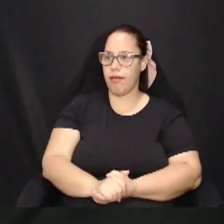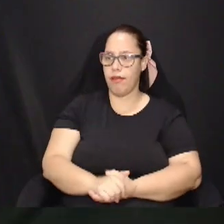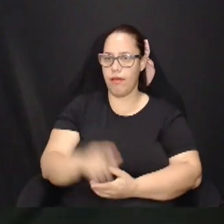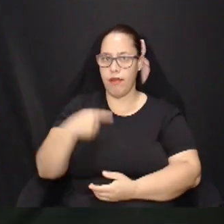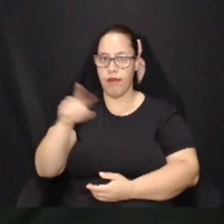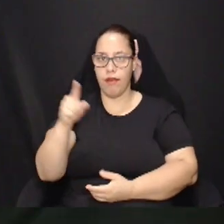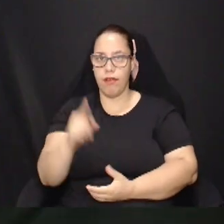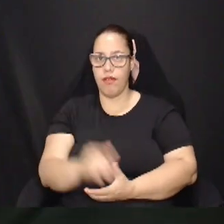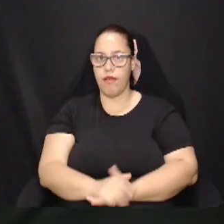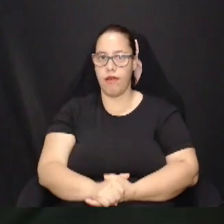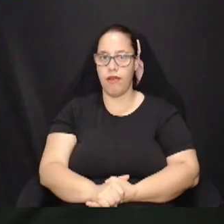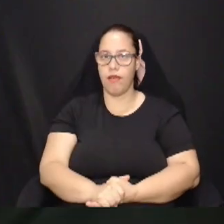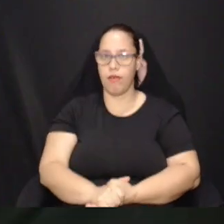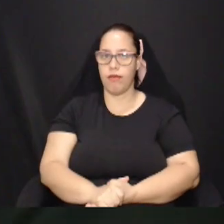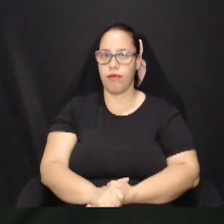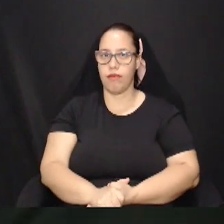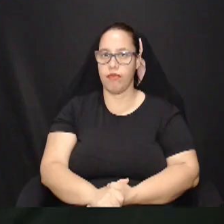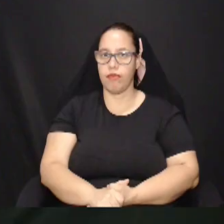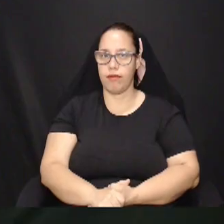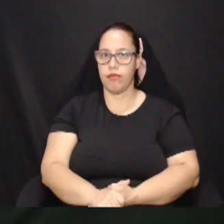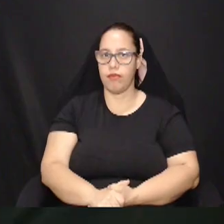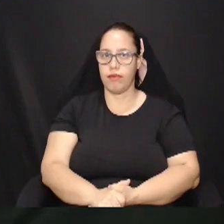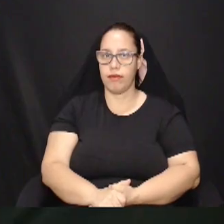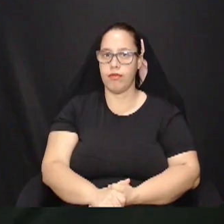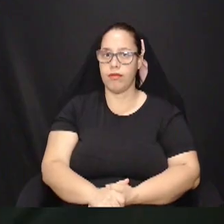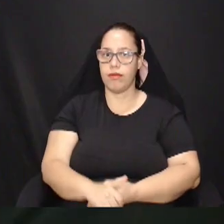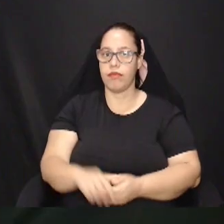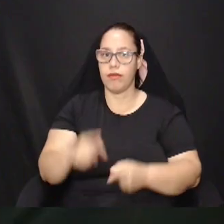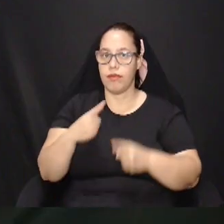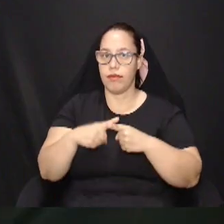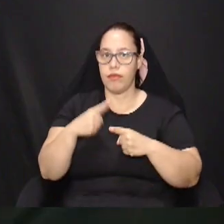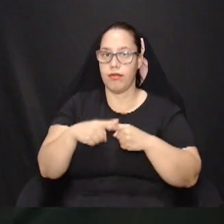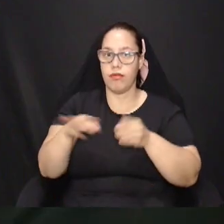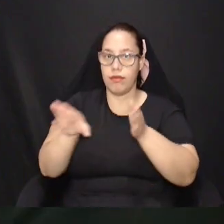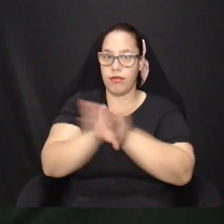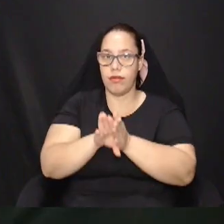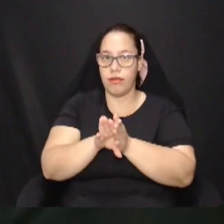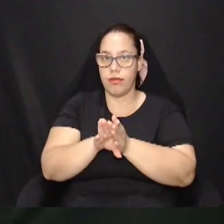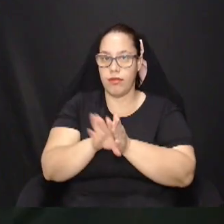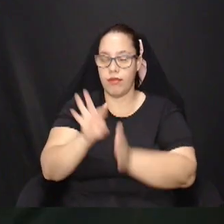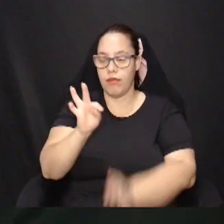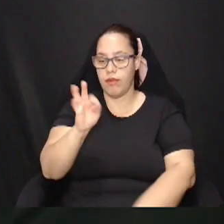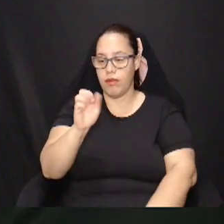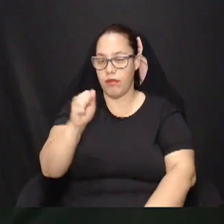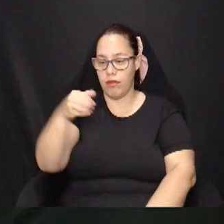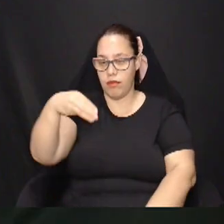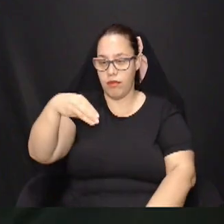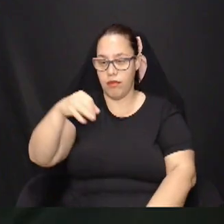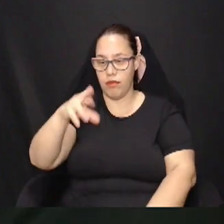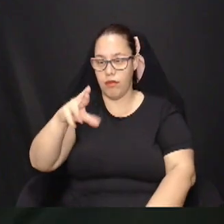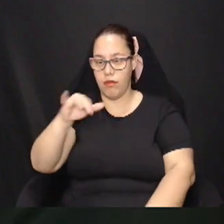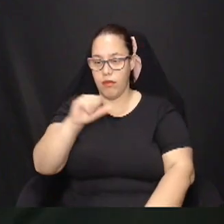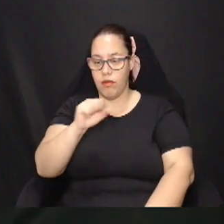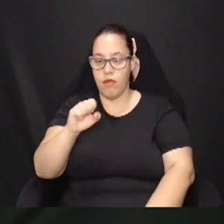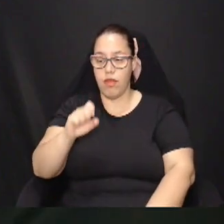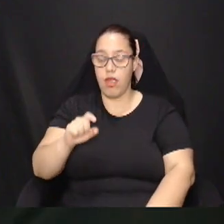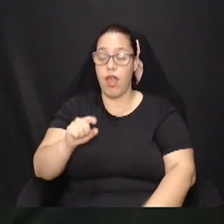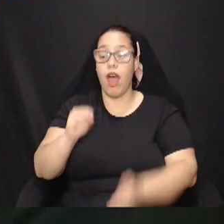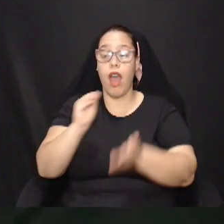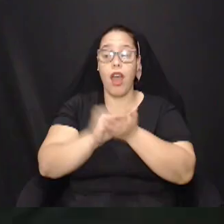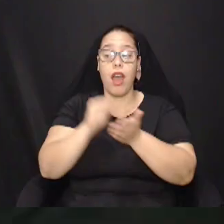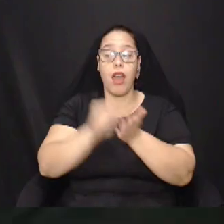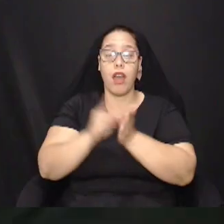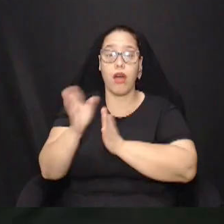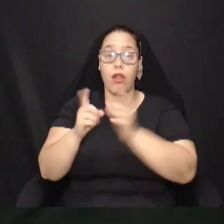a gente, por que eu estou dizendo isso? Porque eu quero chegar no ponto que a Tamires falou, a falta de acessibilidade, o doutor